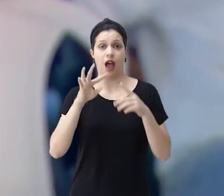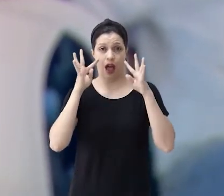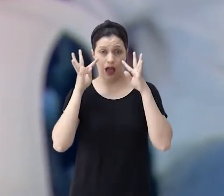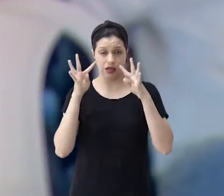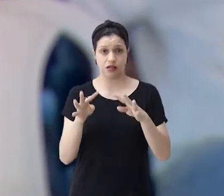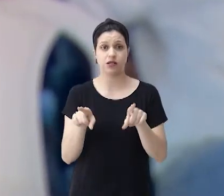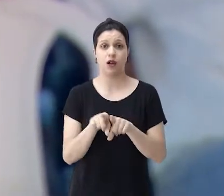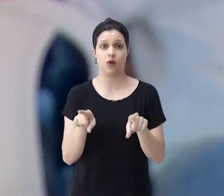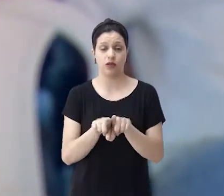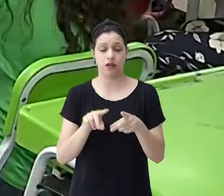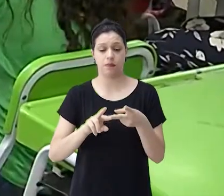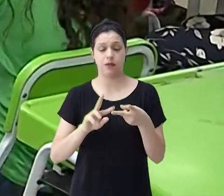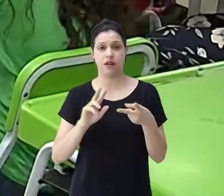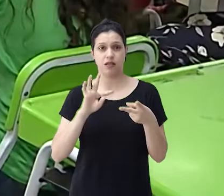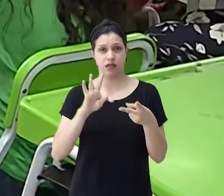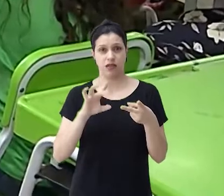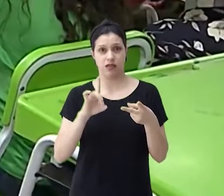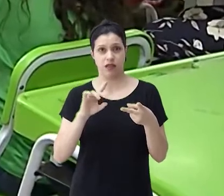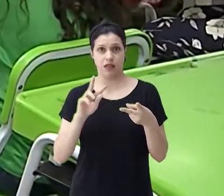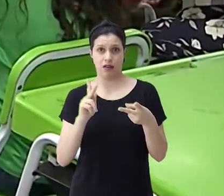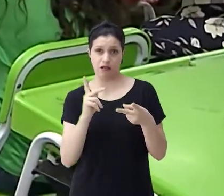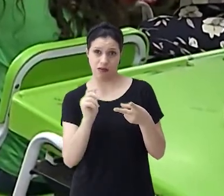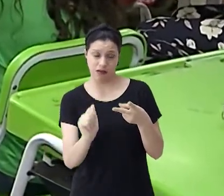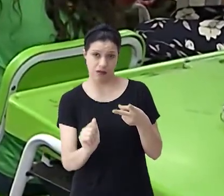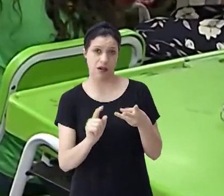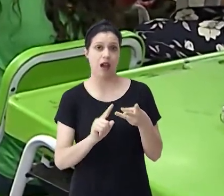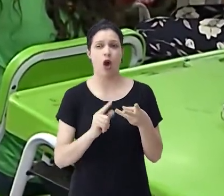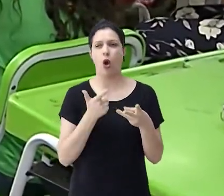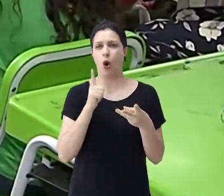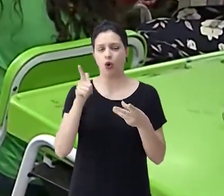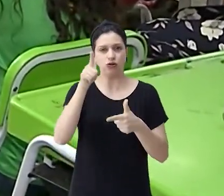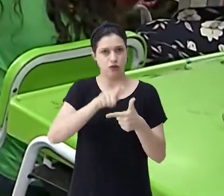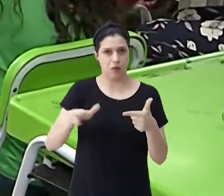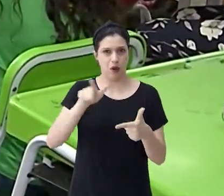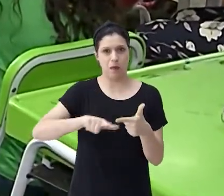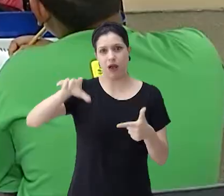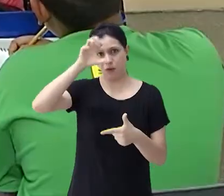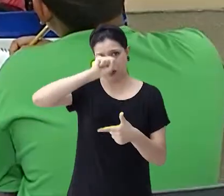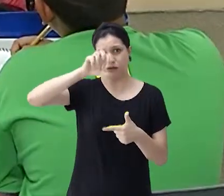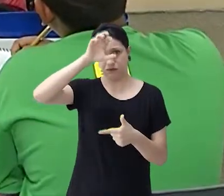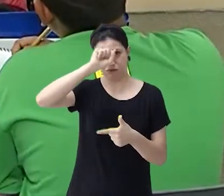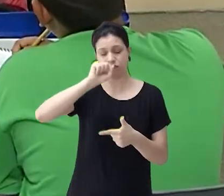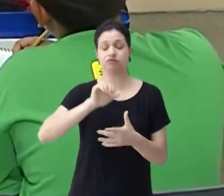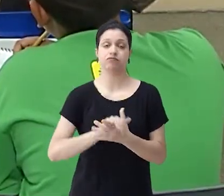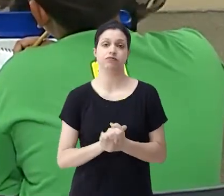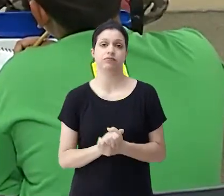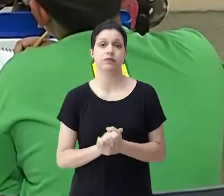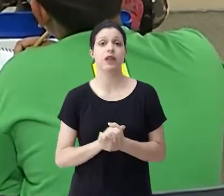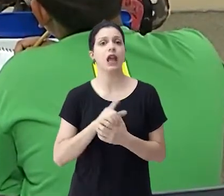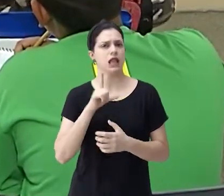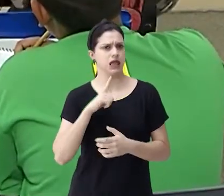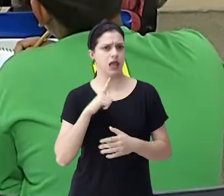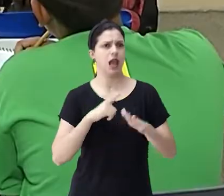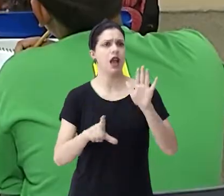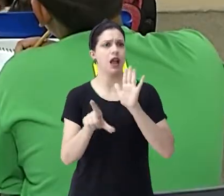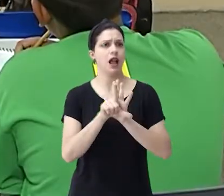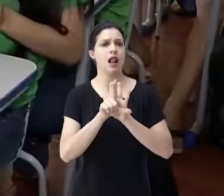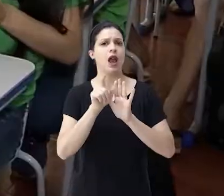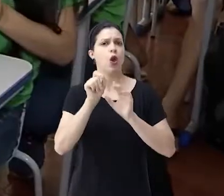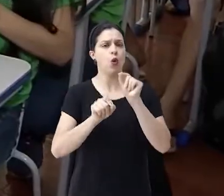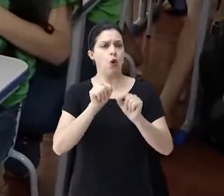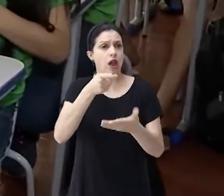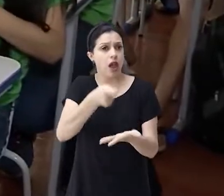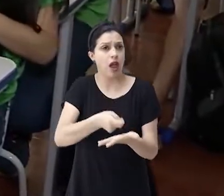hiperatividade, dislexia e outros transtornos funcionais de aprendizagem. Uma das ações previstas nessa